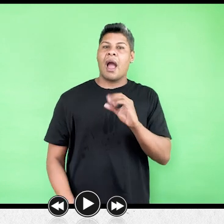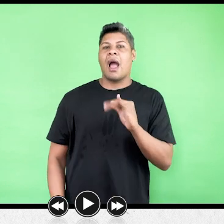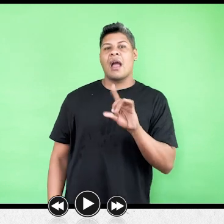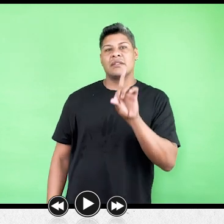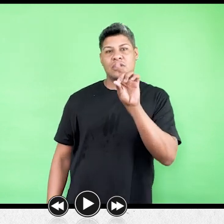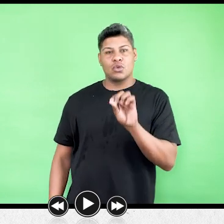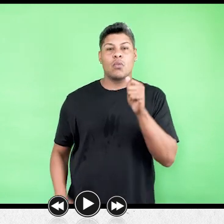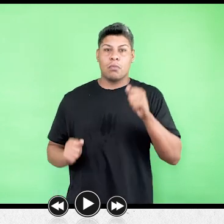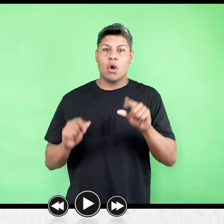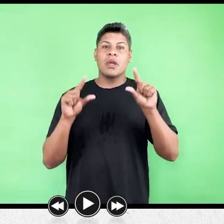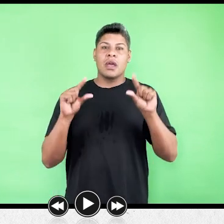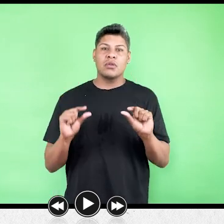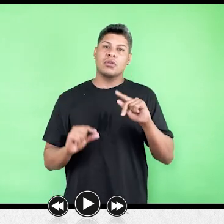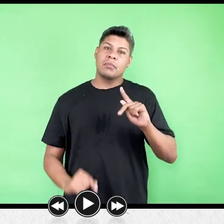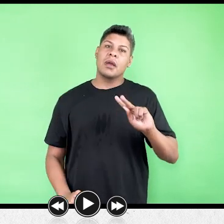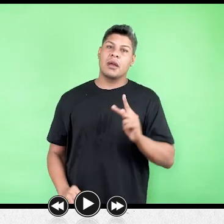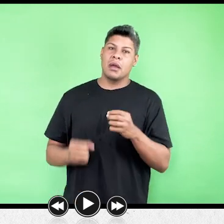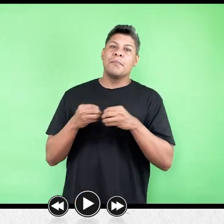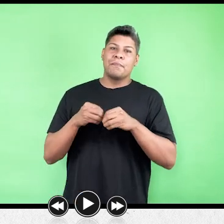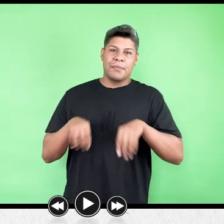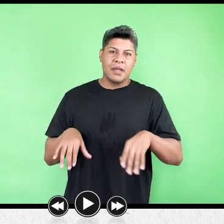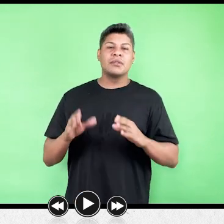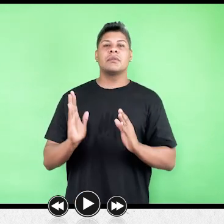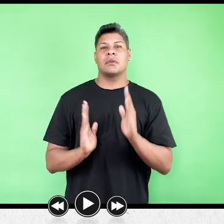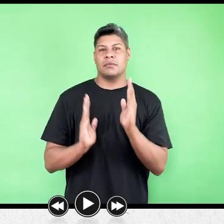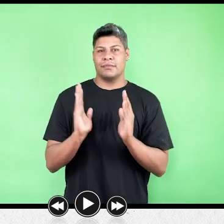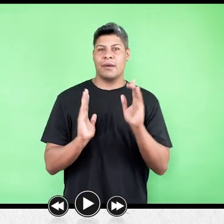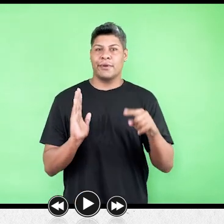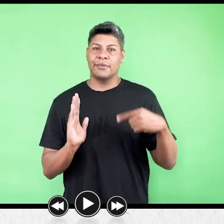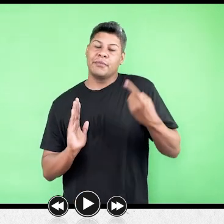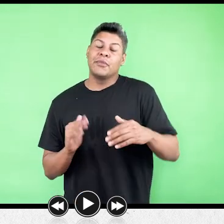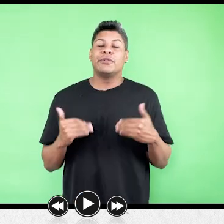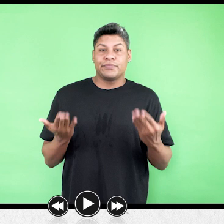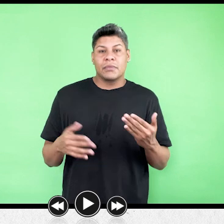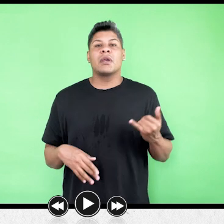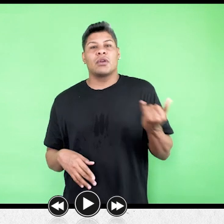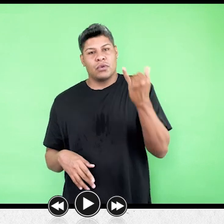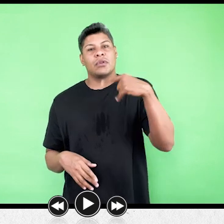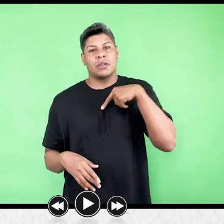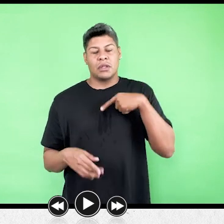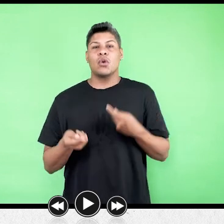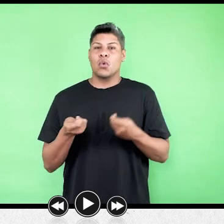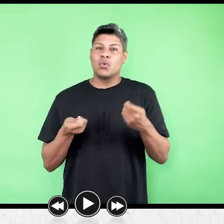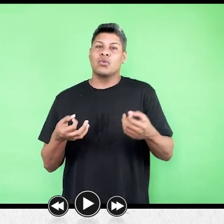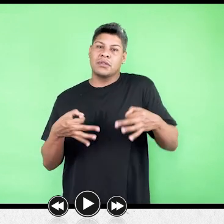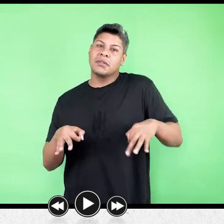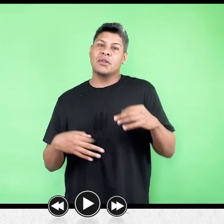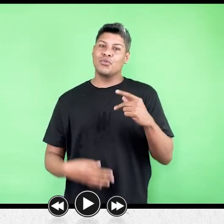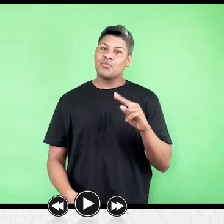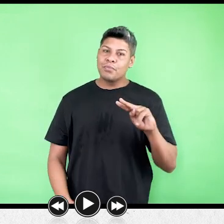alcalinidade, pode reduzir o pH e prejudicar as etapas posteriores. Então, é importante ter um controle bem preciso do